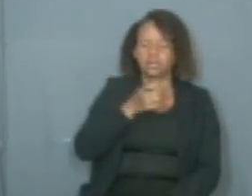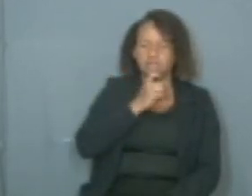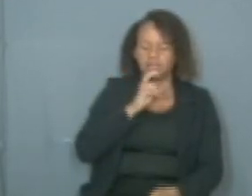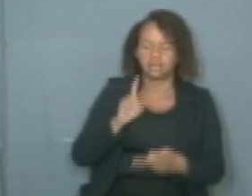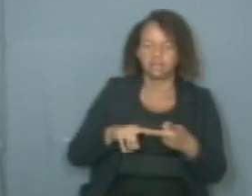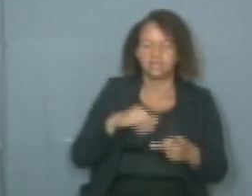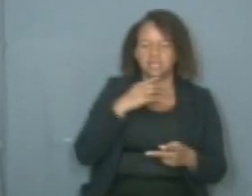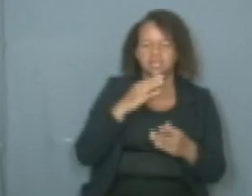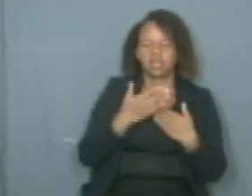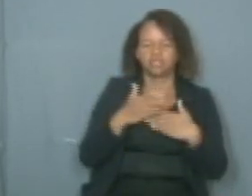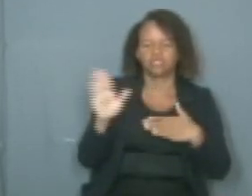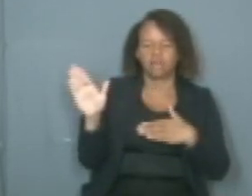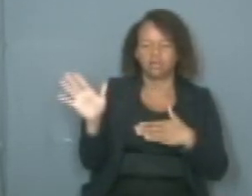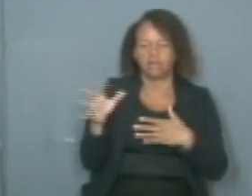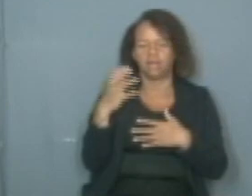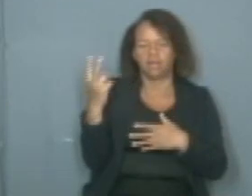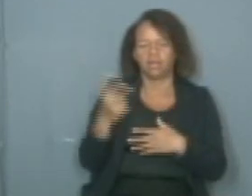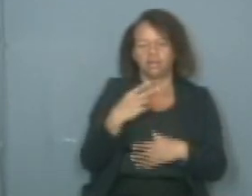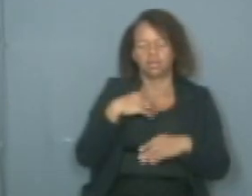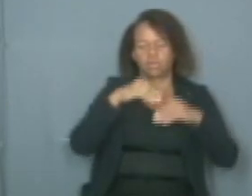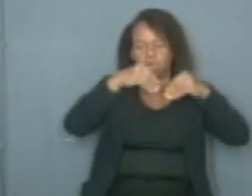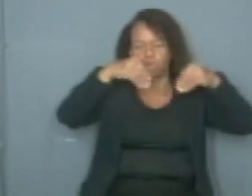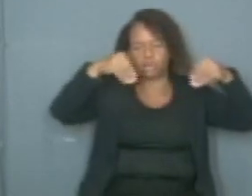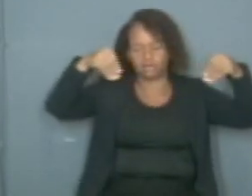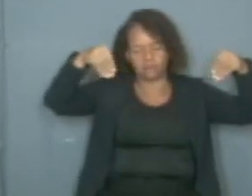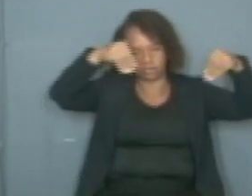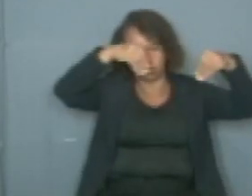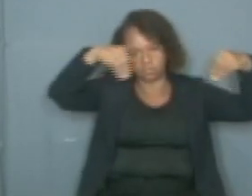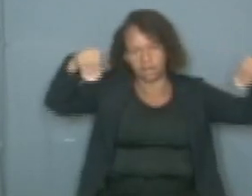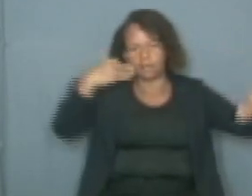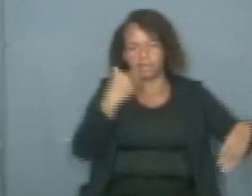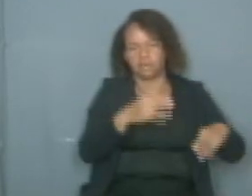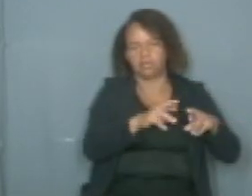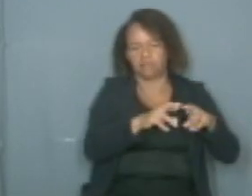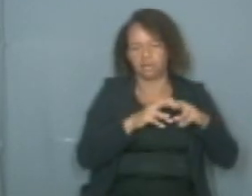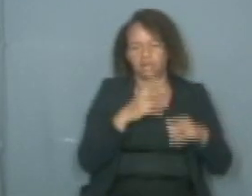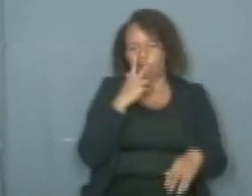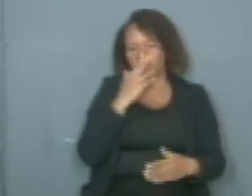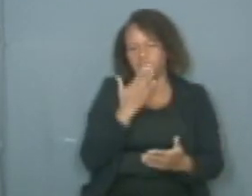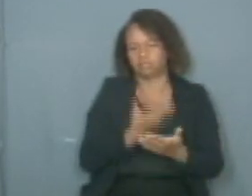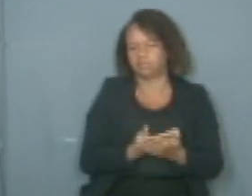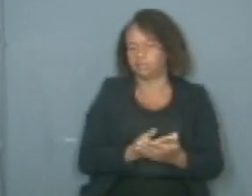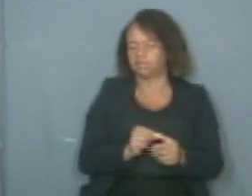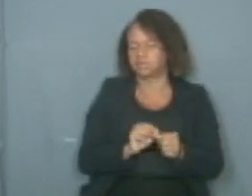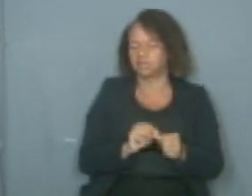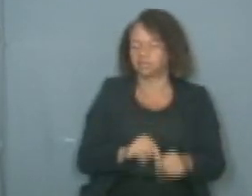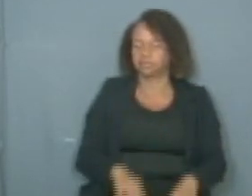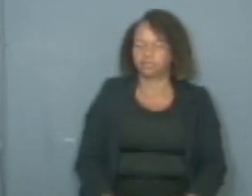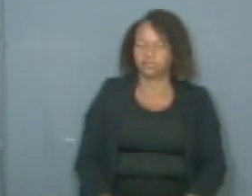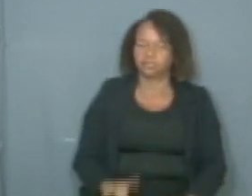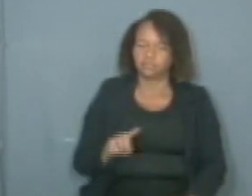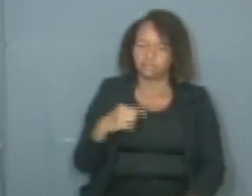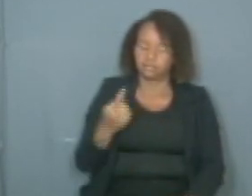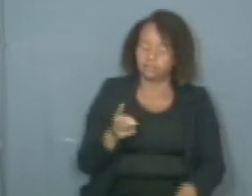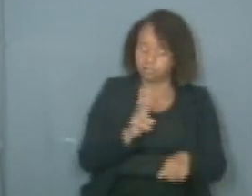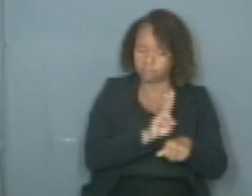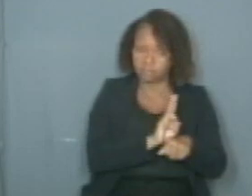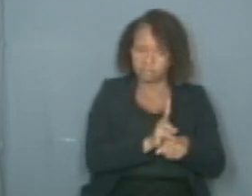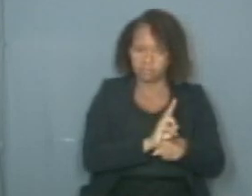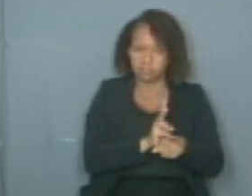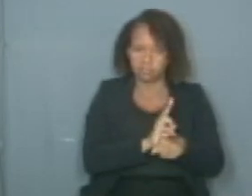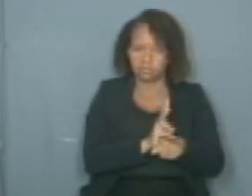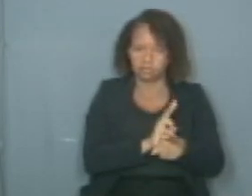sem janela, ainda está sem cortina, mas eu pedi via requerimento e eu acredito que vai fazer. E depois da minha